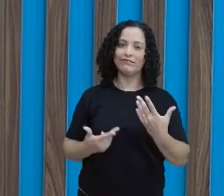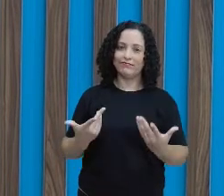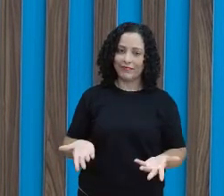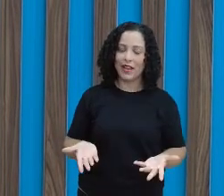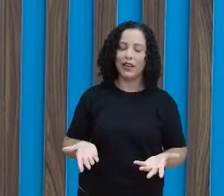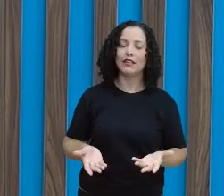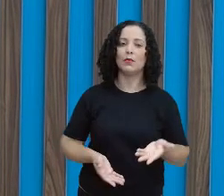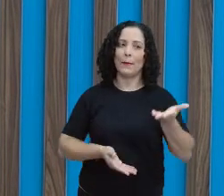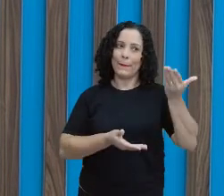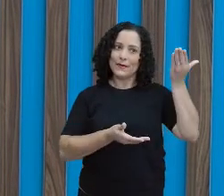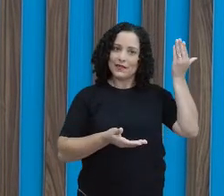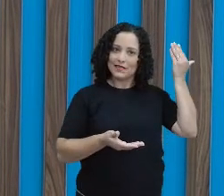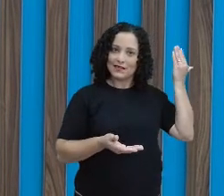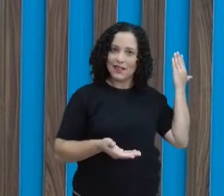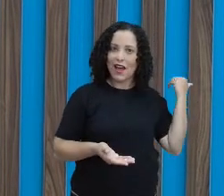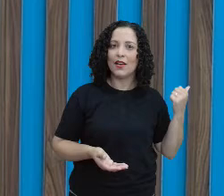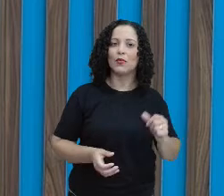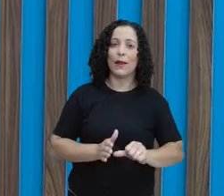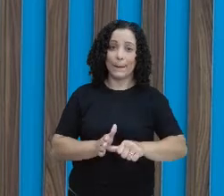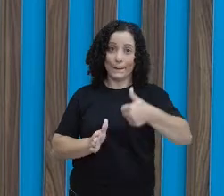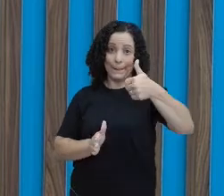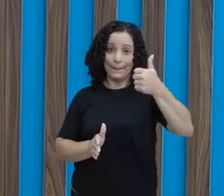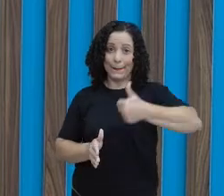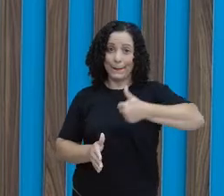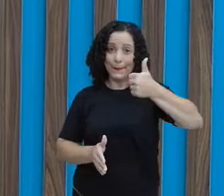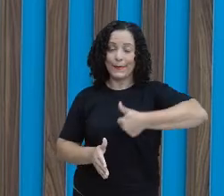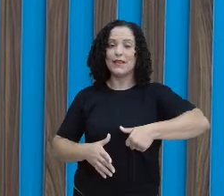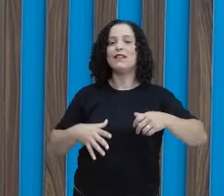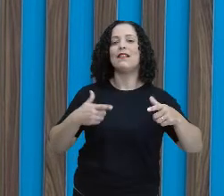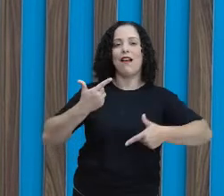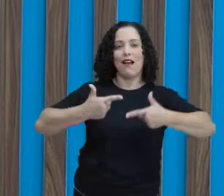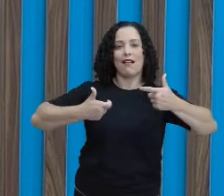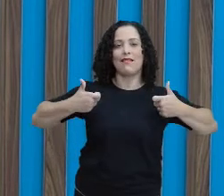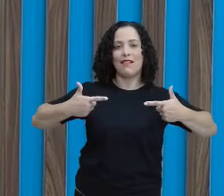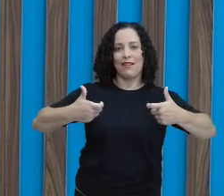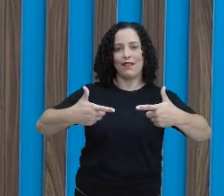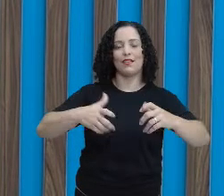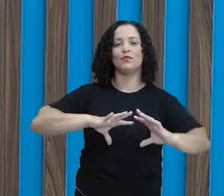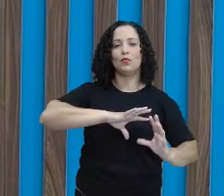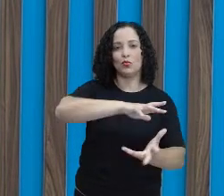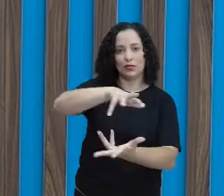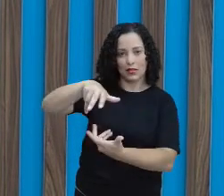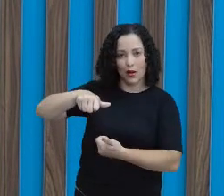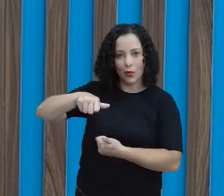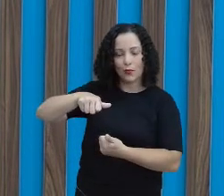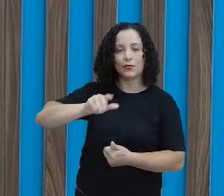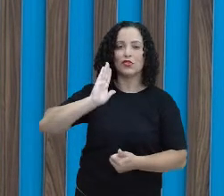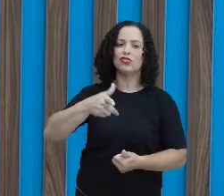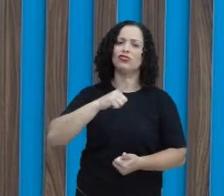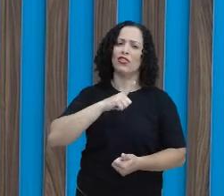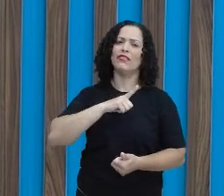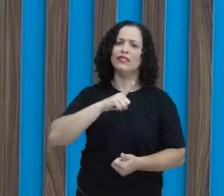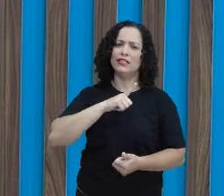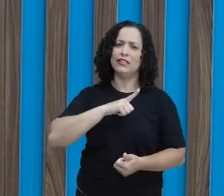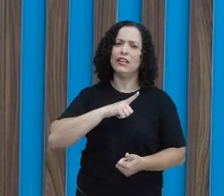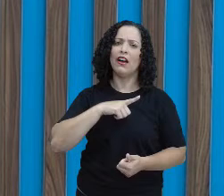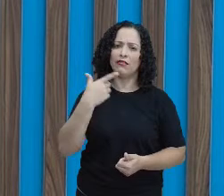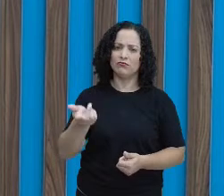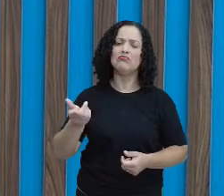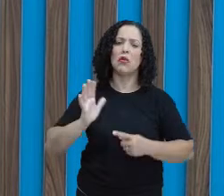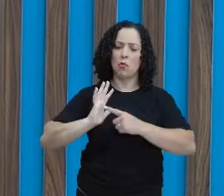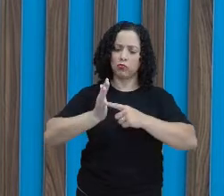Então, na época da Primeira Guerra, já tinha um equipamento móvel, porque eles tinham que estar em vários lugares,